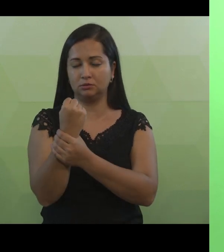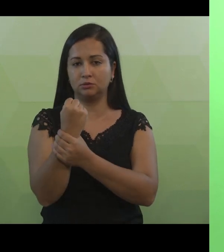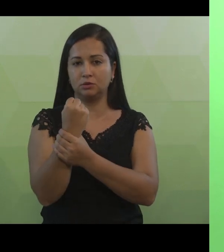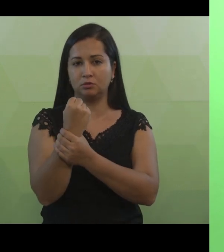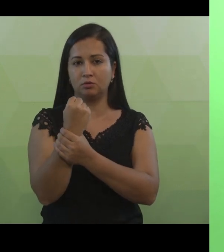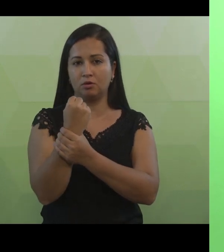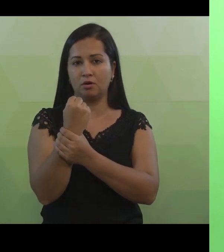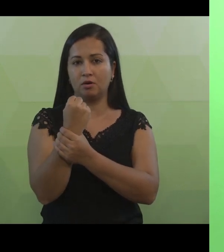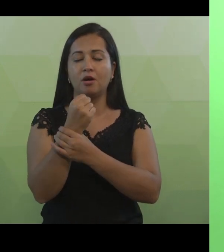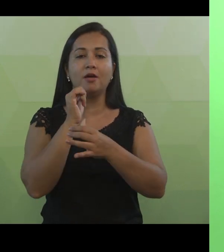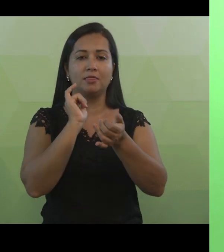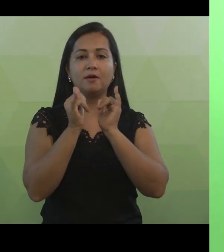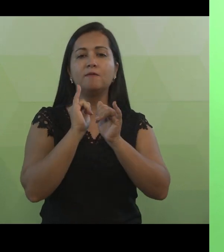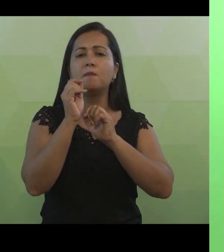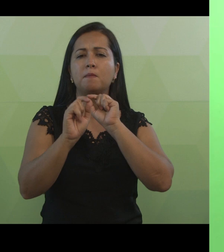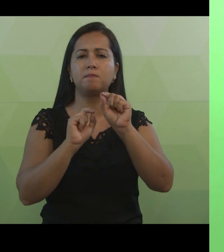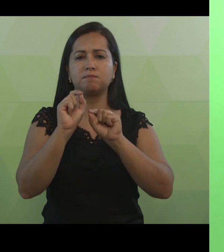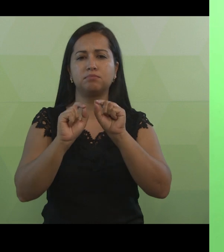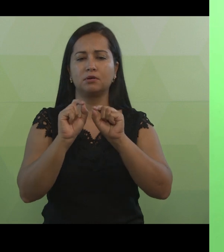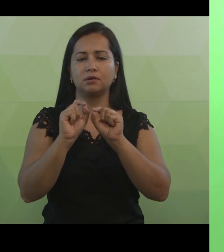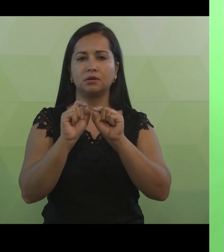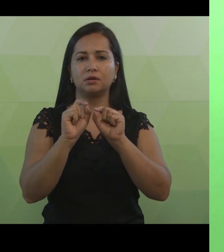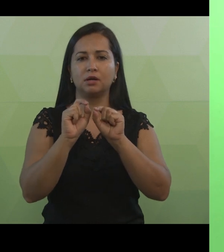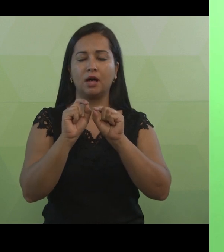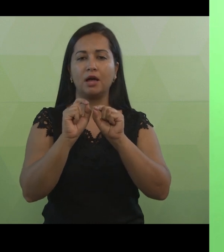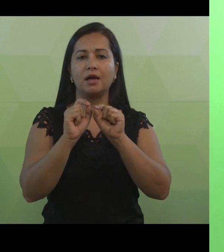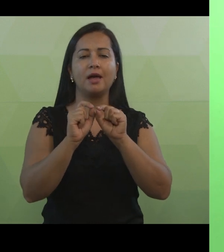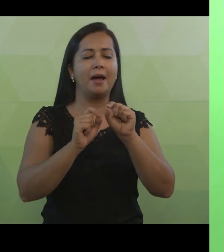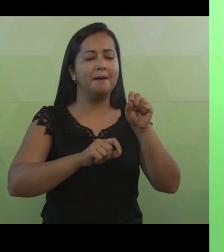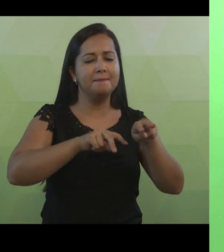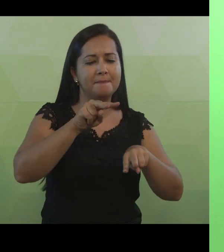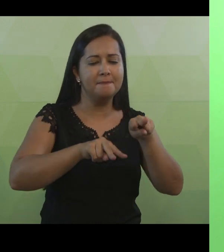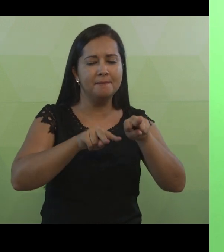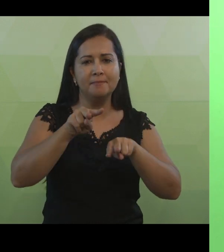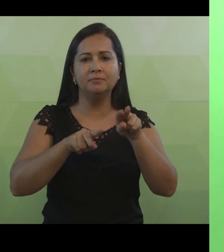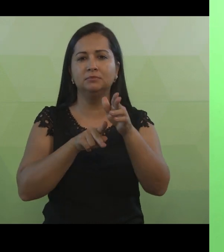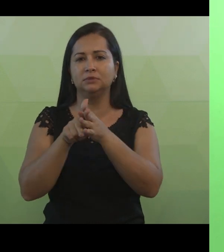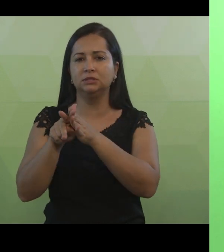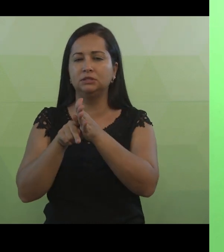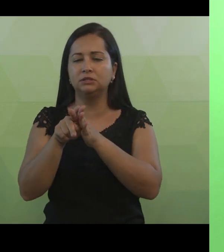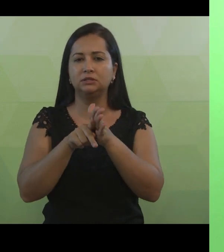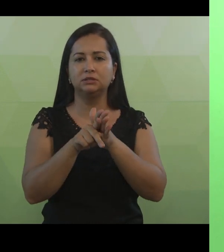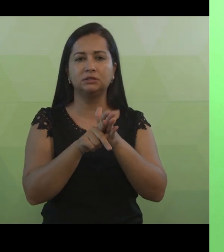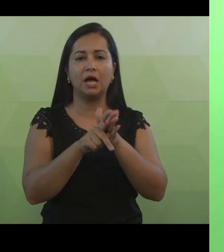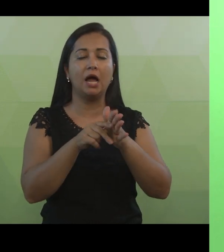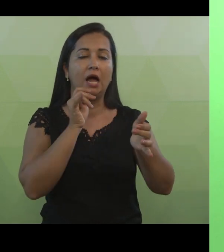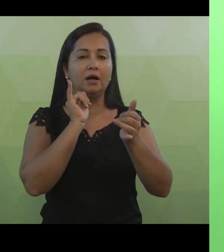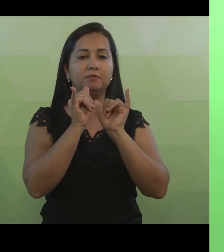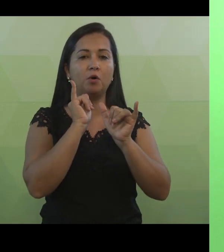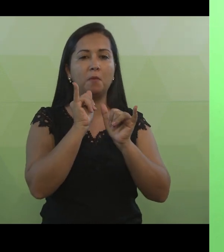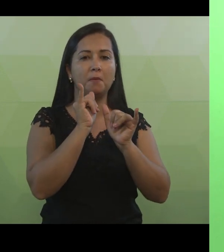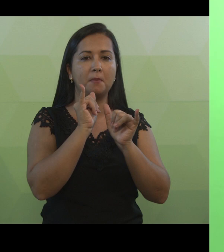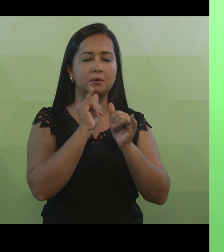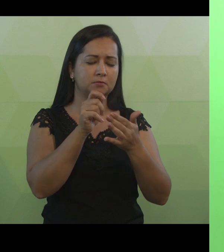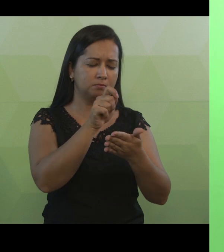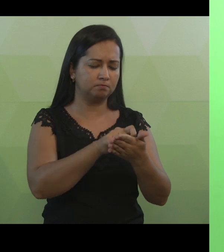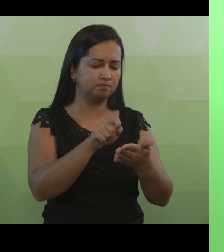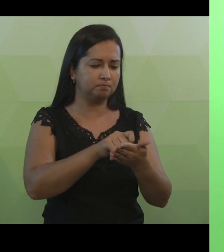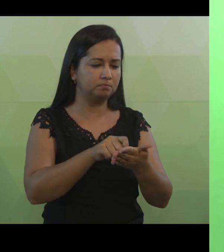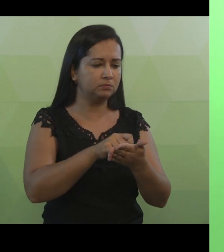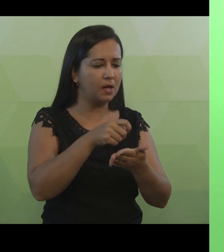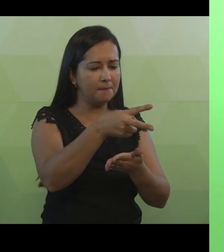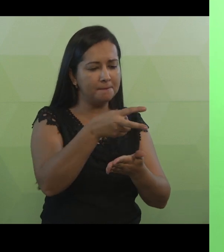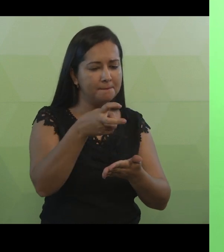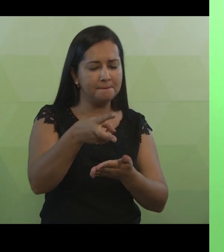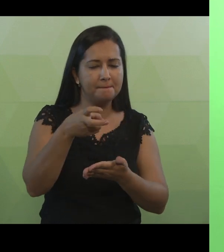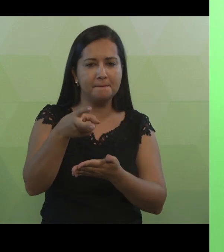de melhoria em seu funcionamento. E tal conhecimento se dá através da coleta de informações e estudos aprofundados